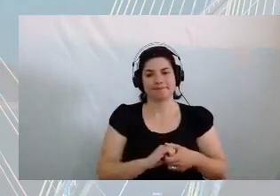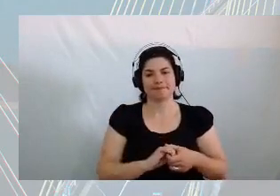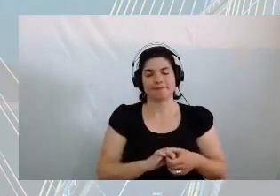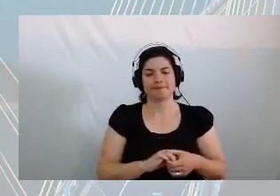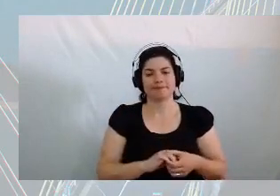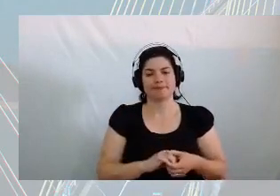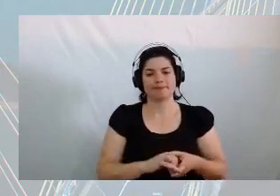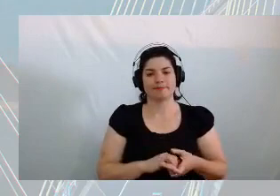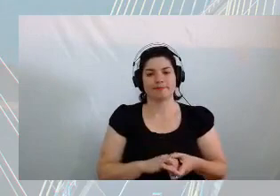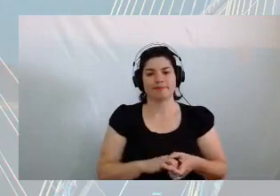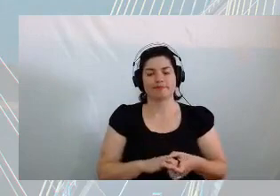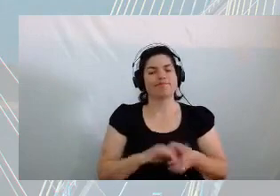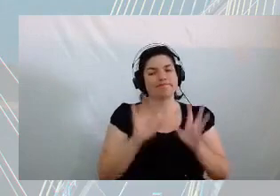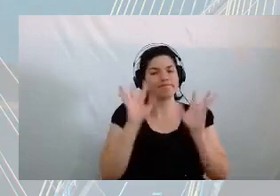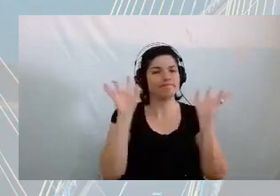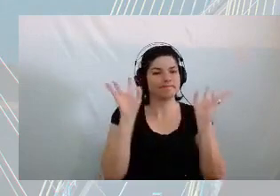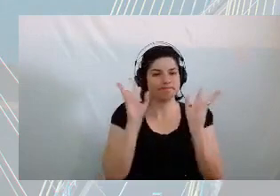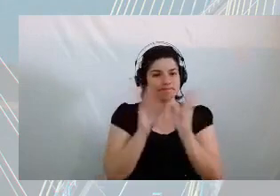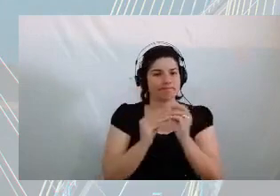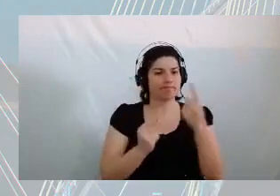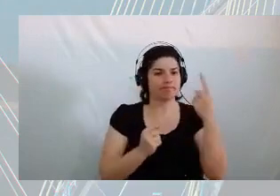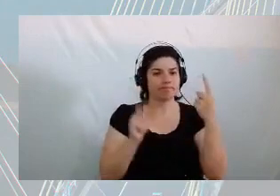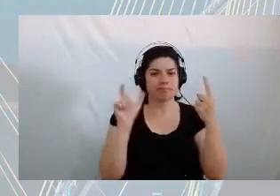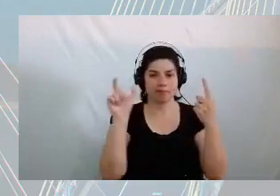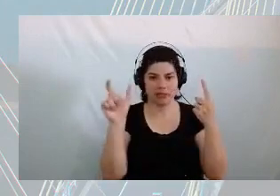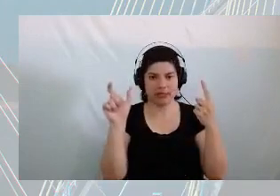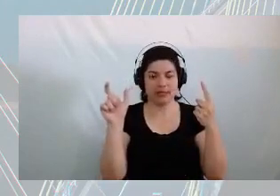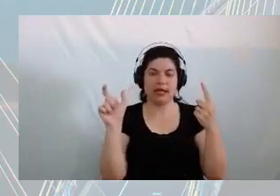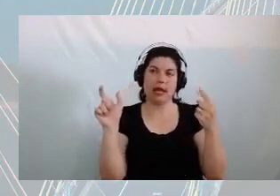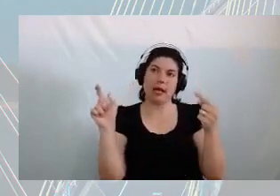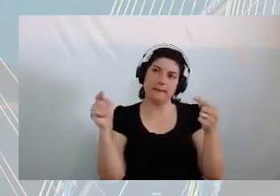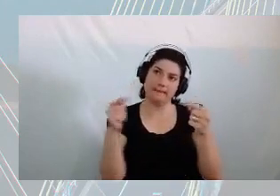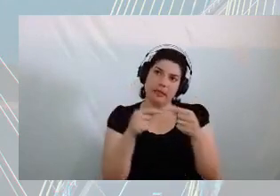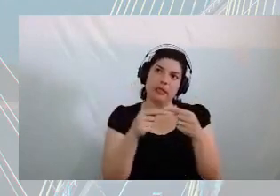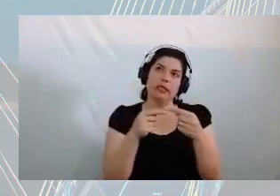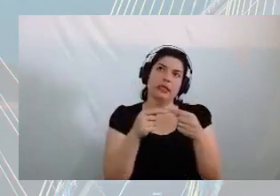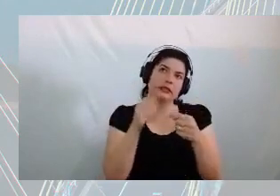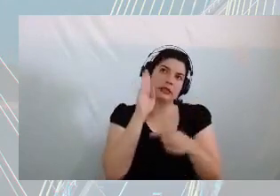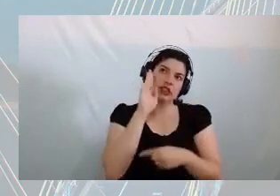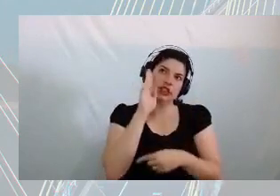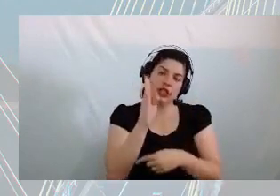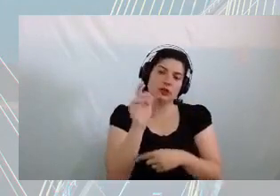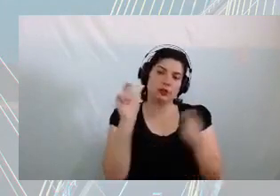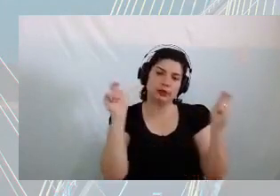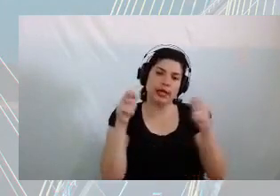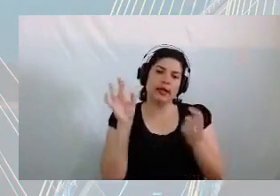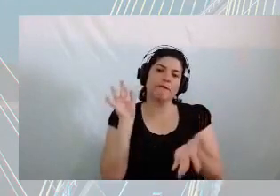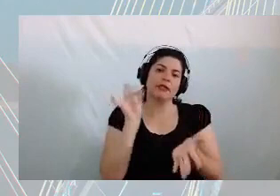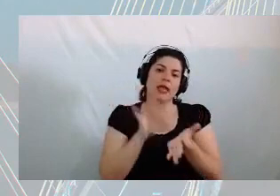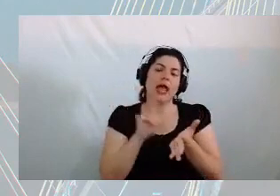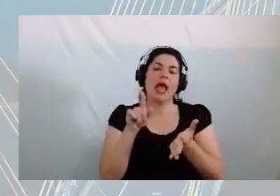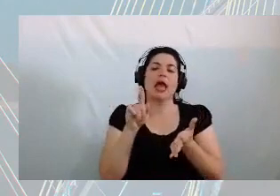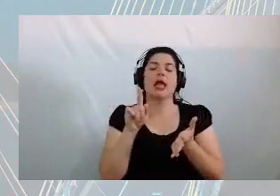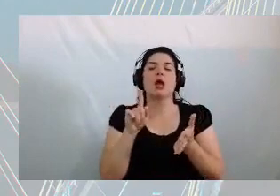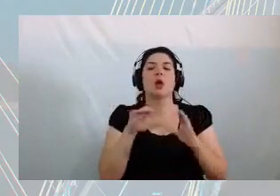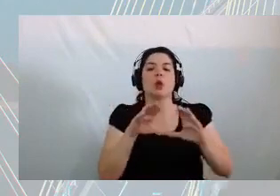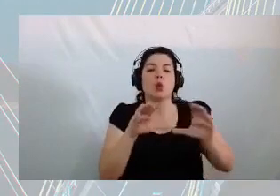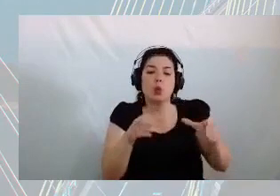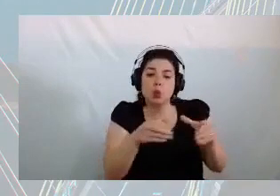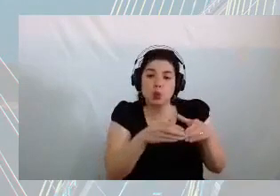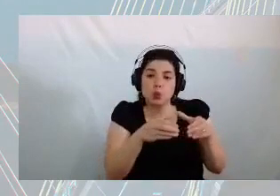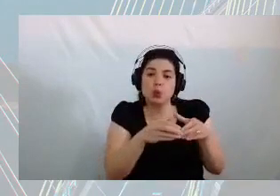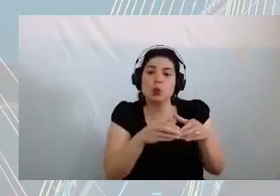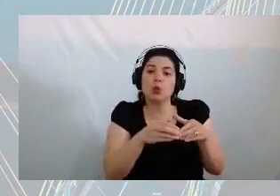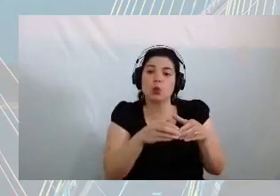Em síntese, se eu pudesse colocar numa palavra, né? Ou de uma forma bem direta, né? De fato, é uma organização... Uma organização data-driven